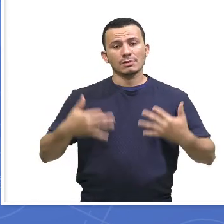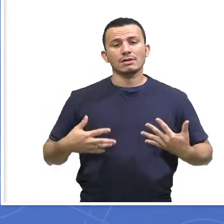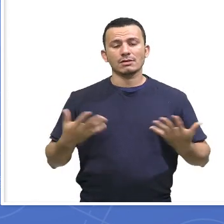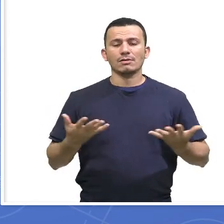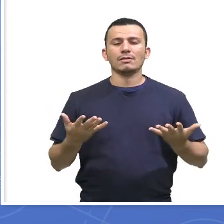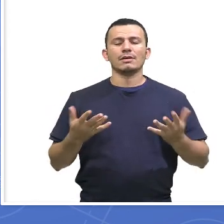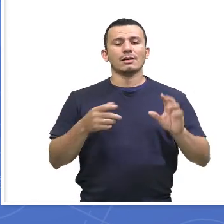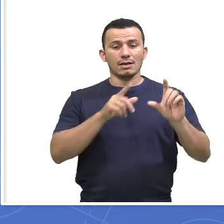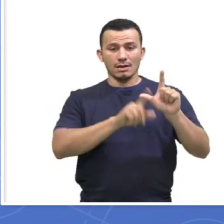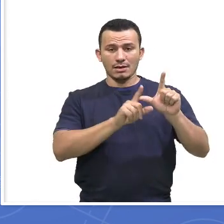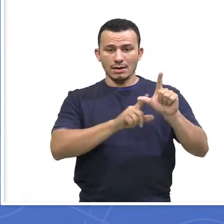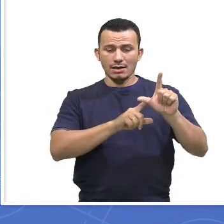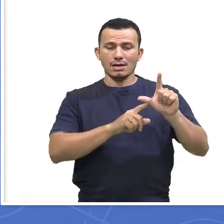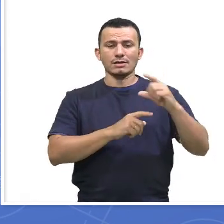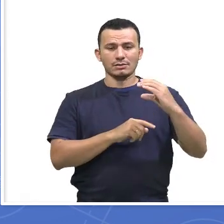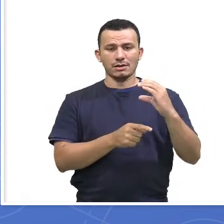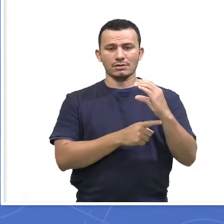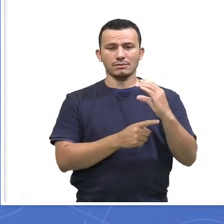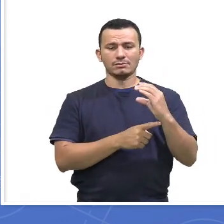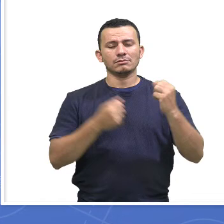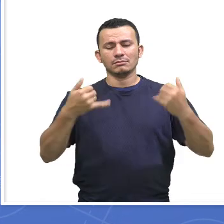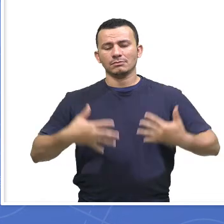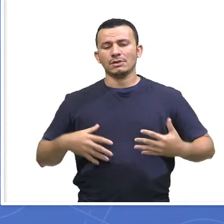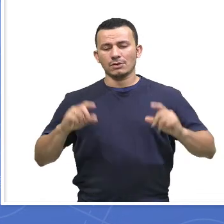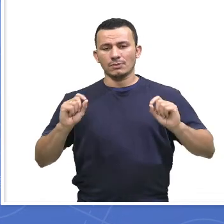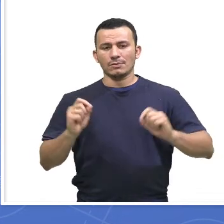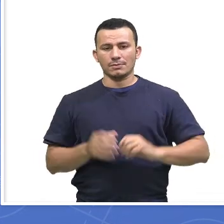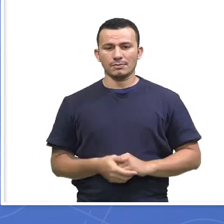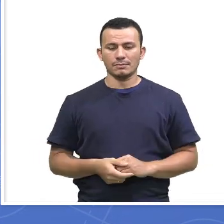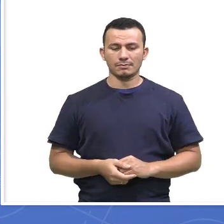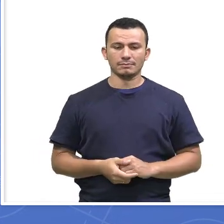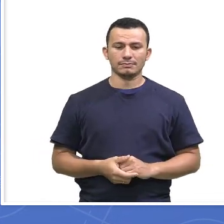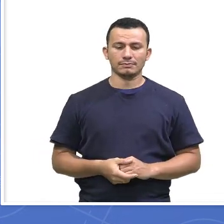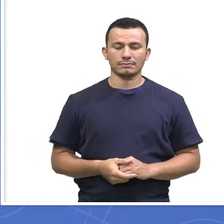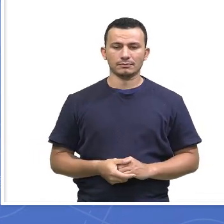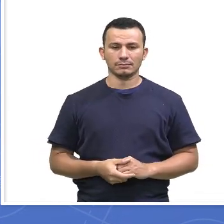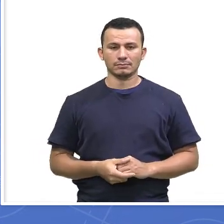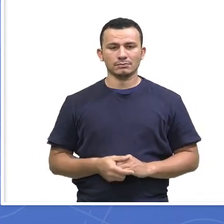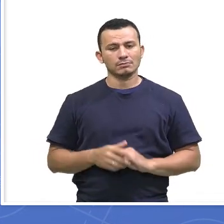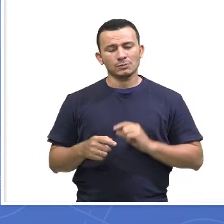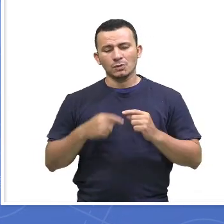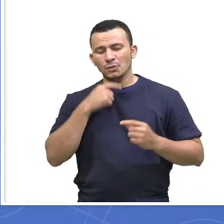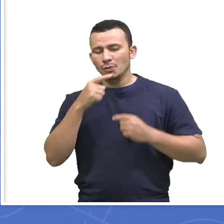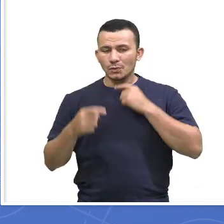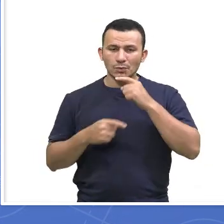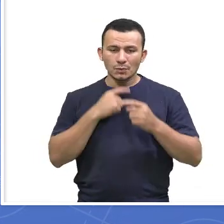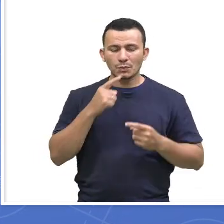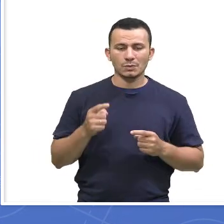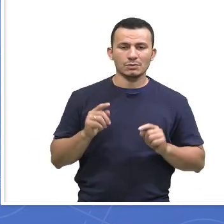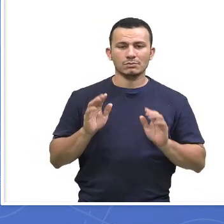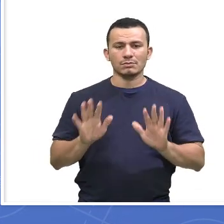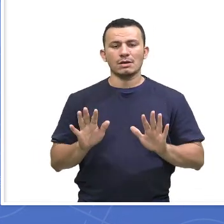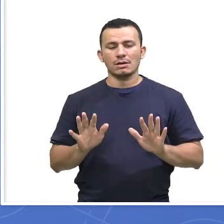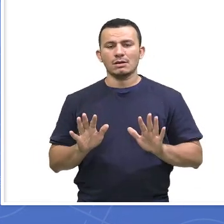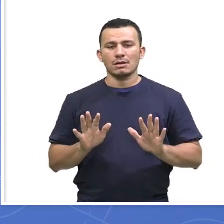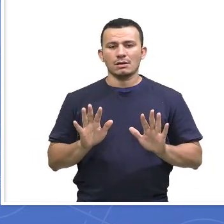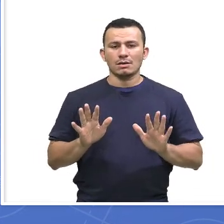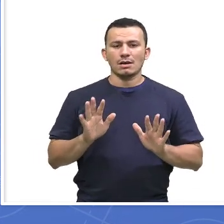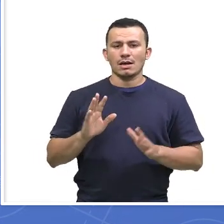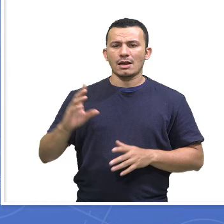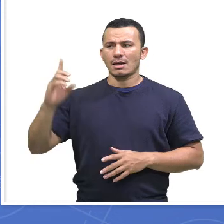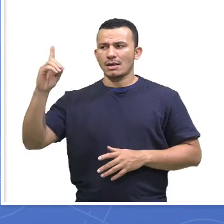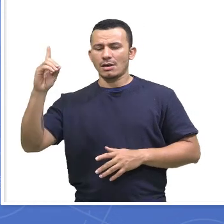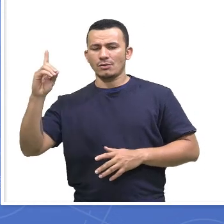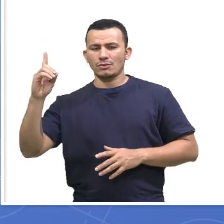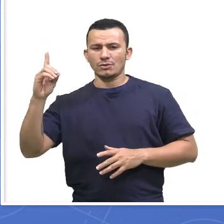C. Né? O que diz a letra C? Vamos buscar aqui. Aí ficou uma dúvida, né? Quando a gente fala da palavra Deus,